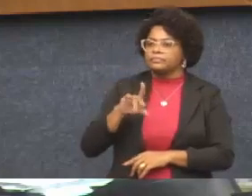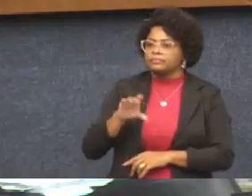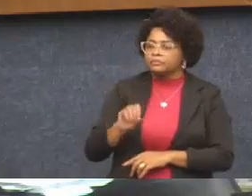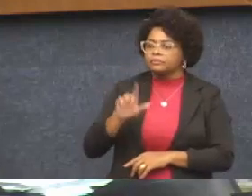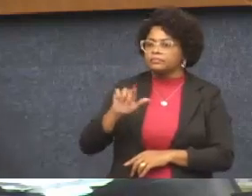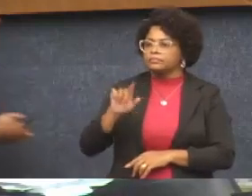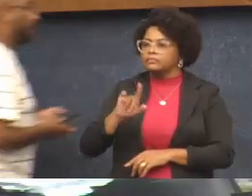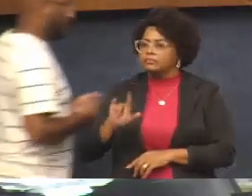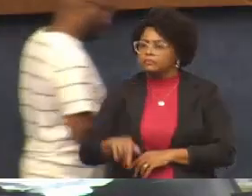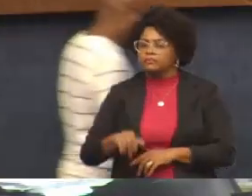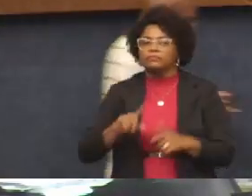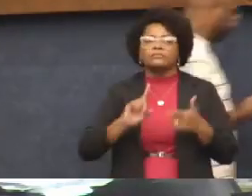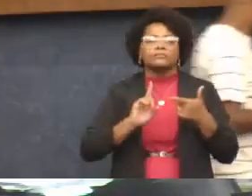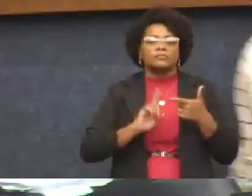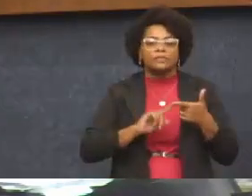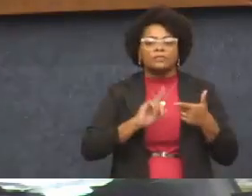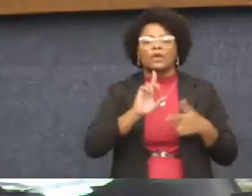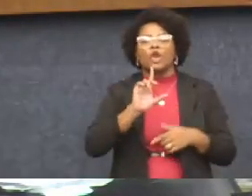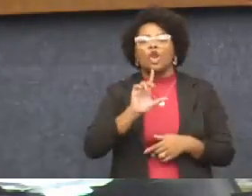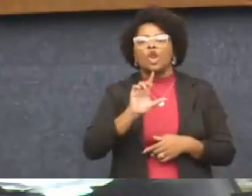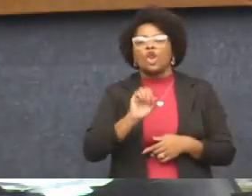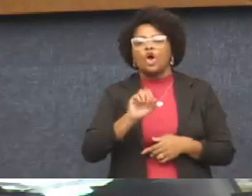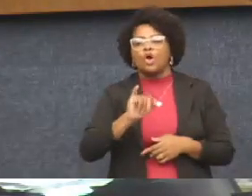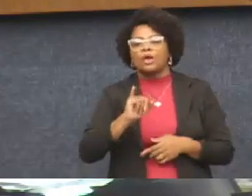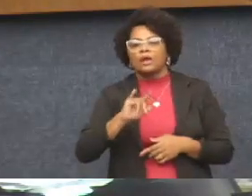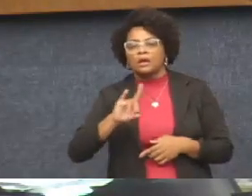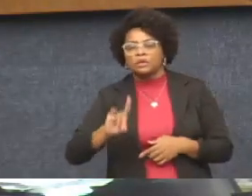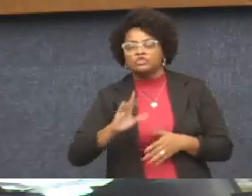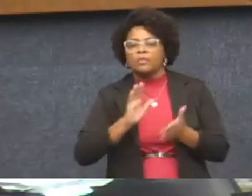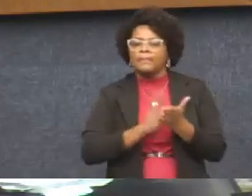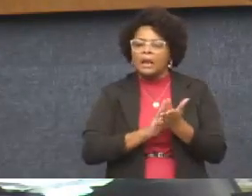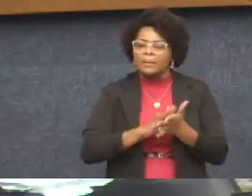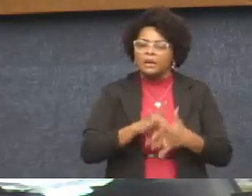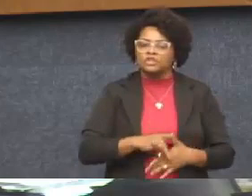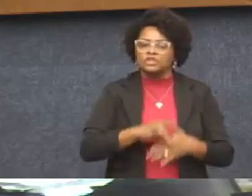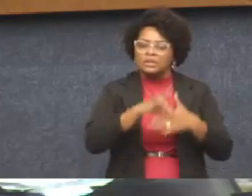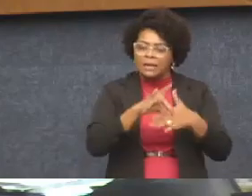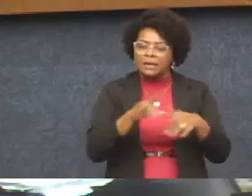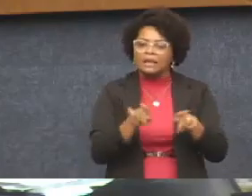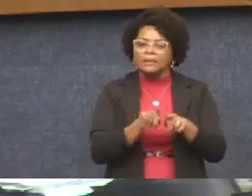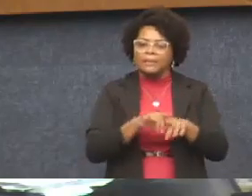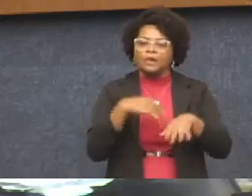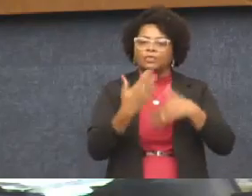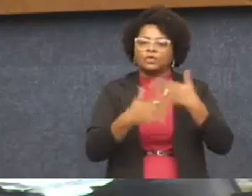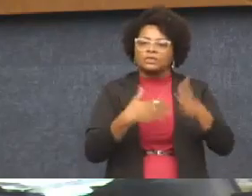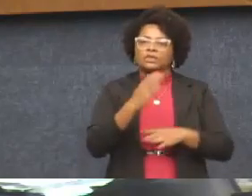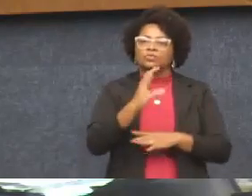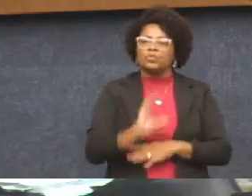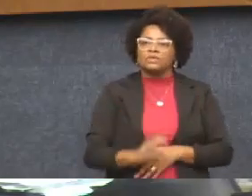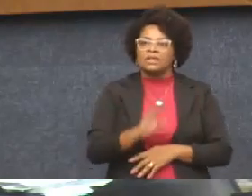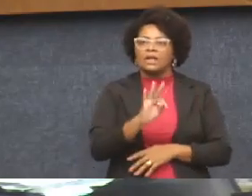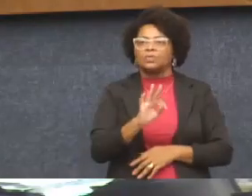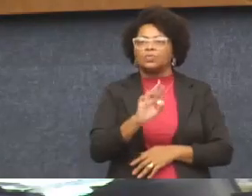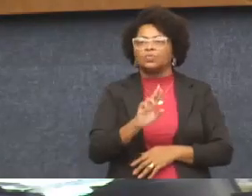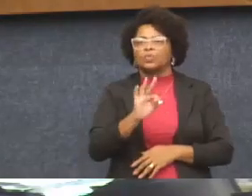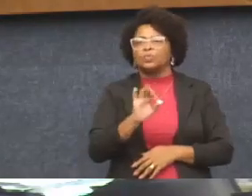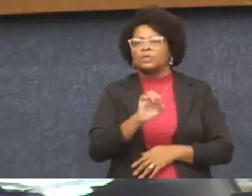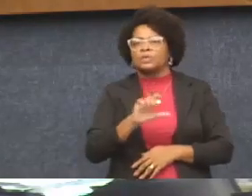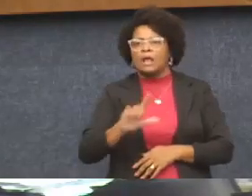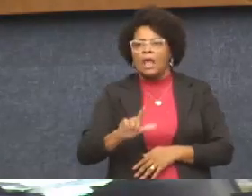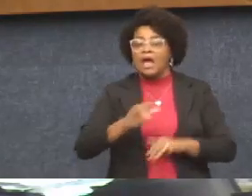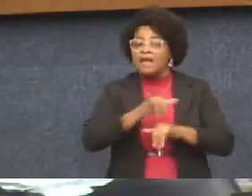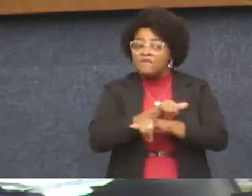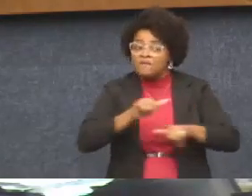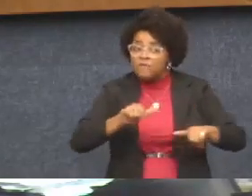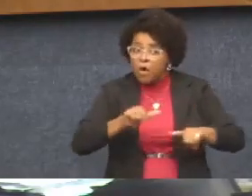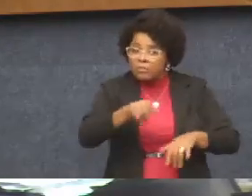e Loide, parabéns também por liderar o processo da Comissão Especial da Questão dos Conselheiros Tutelares. Informo que os líderes de